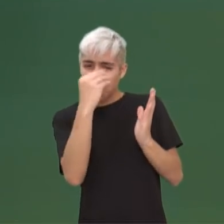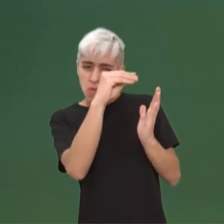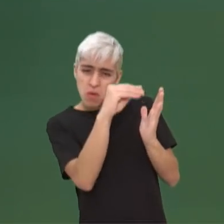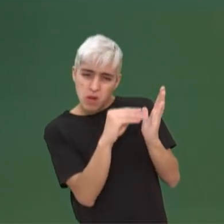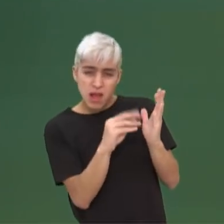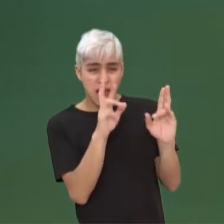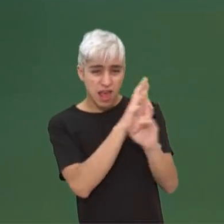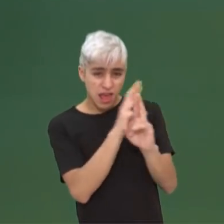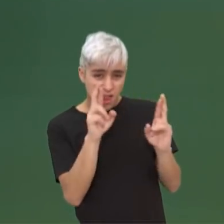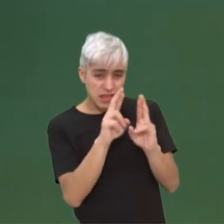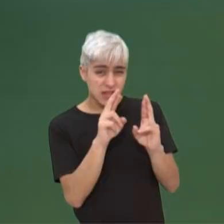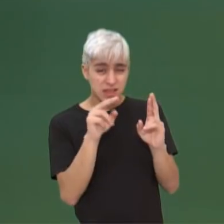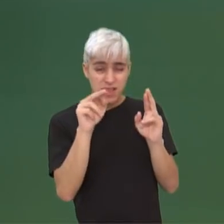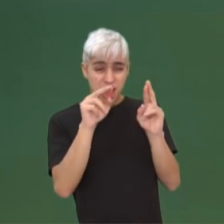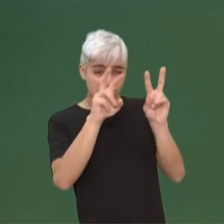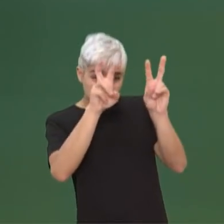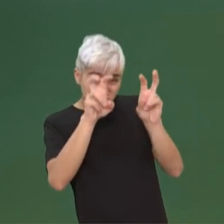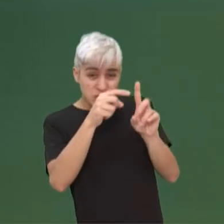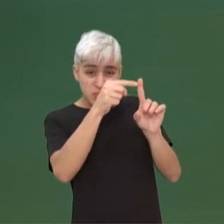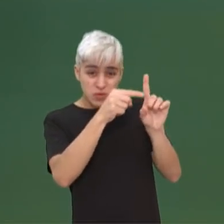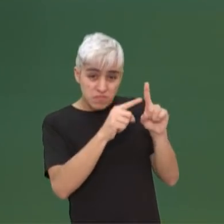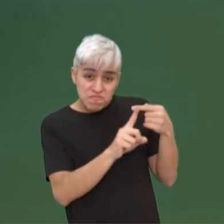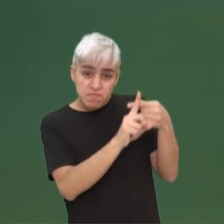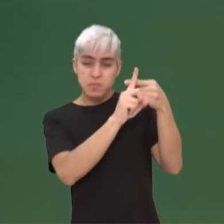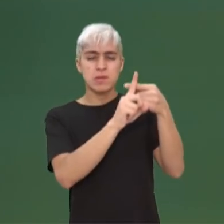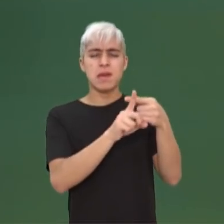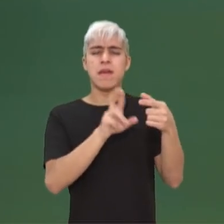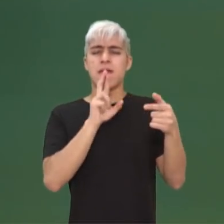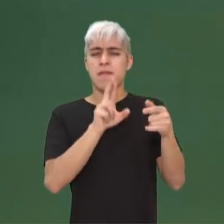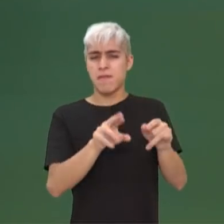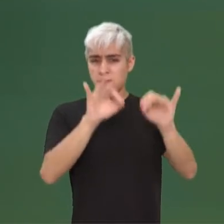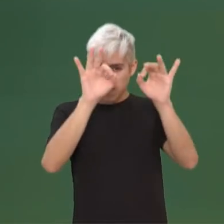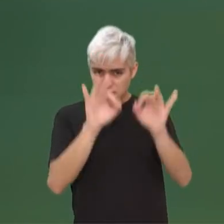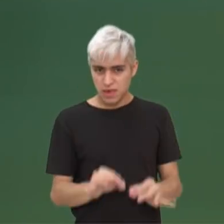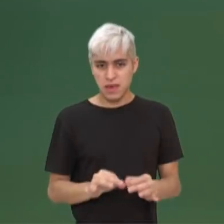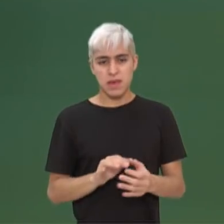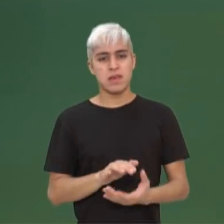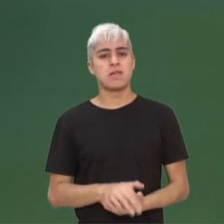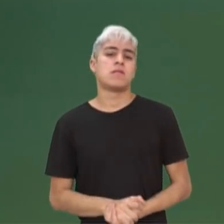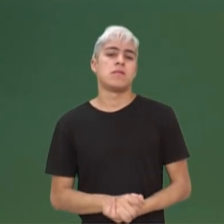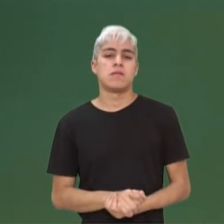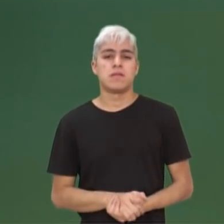coisa relacionado a esses tipos de benefício, a resposta de vocês está correta.